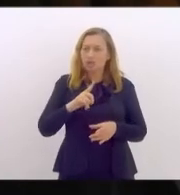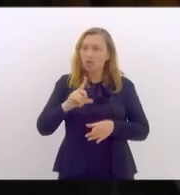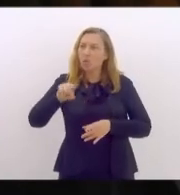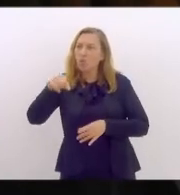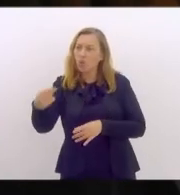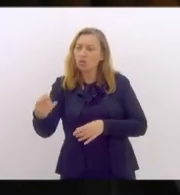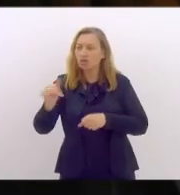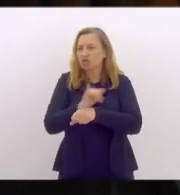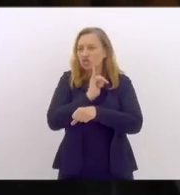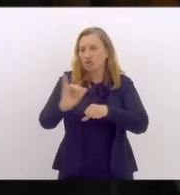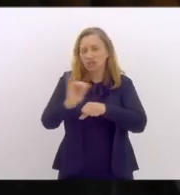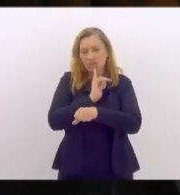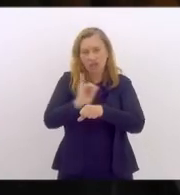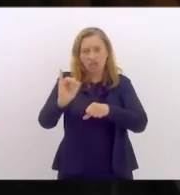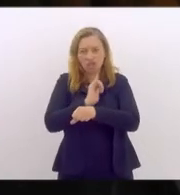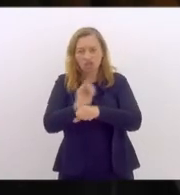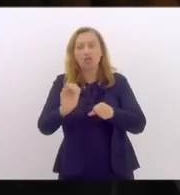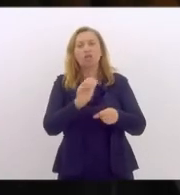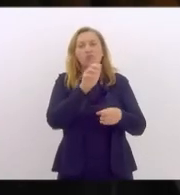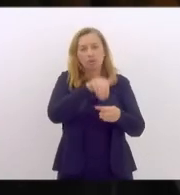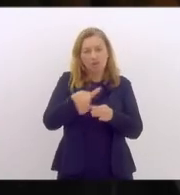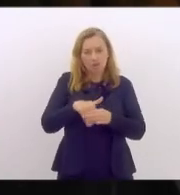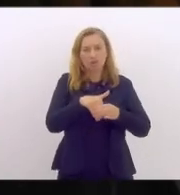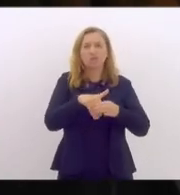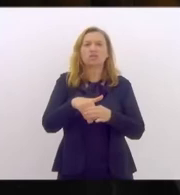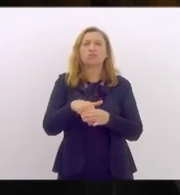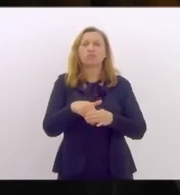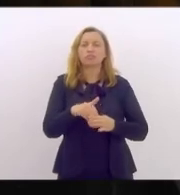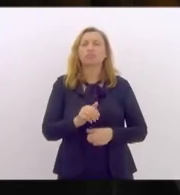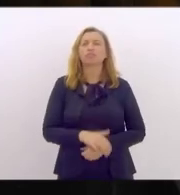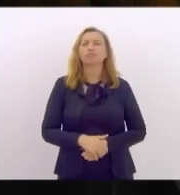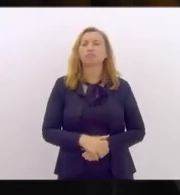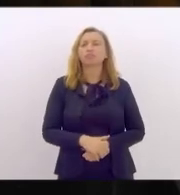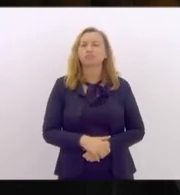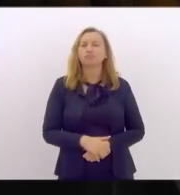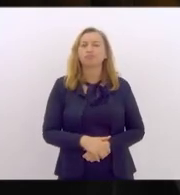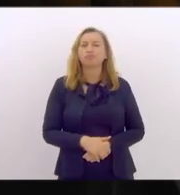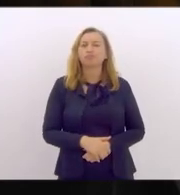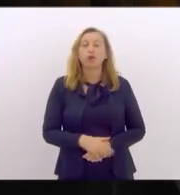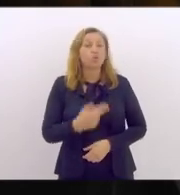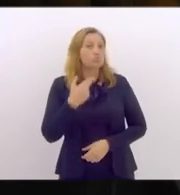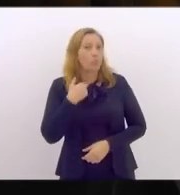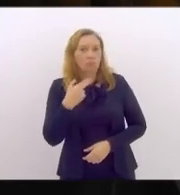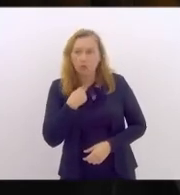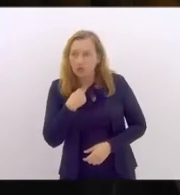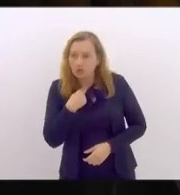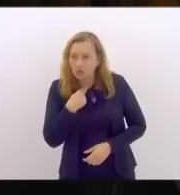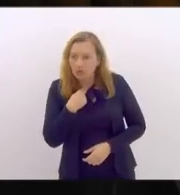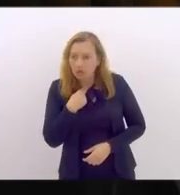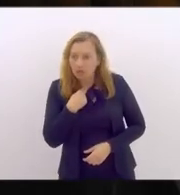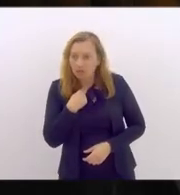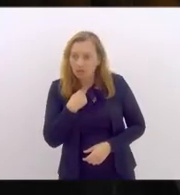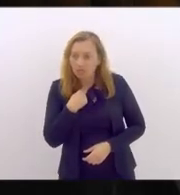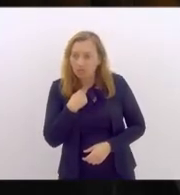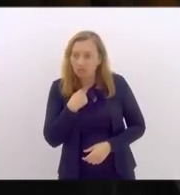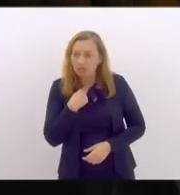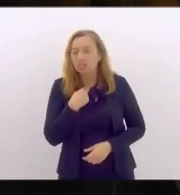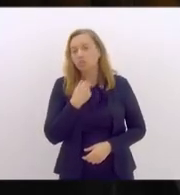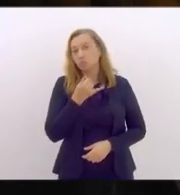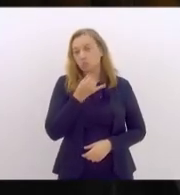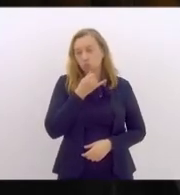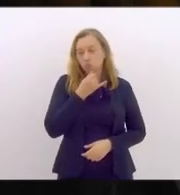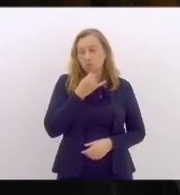outro veredito outra oportunidade de votarmos o que não podemos É nos degradar